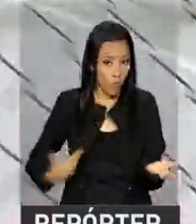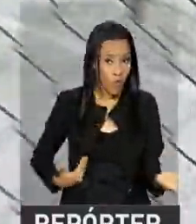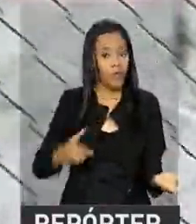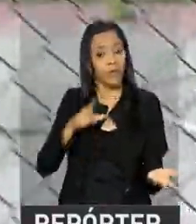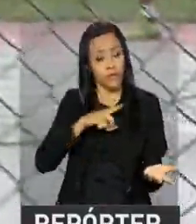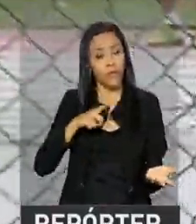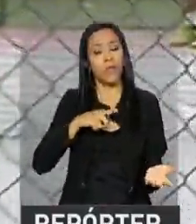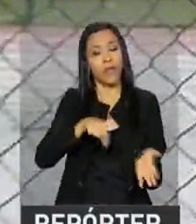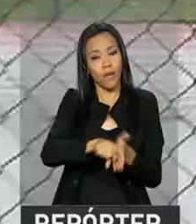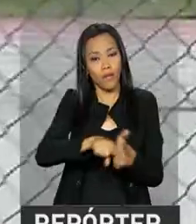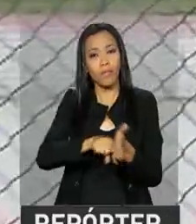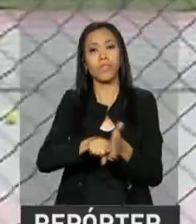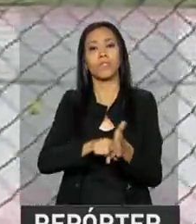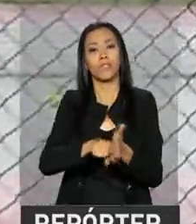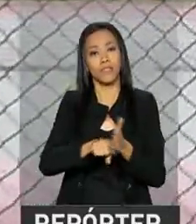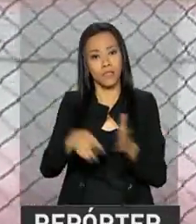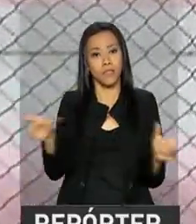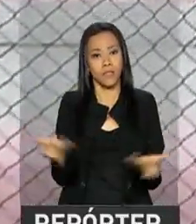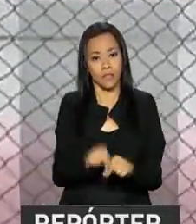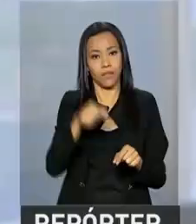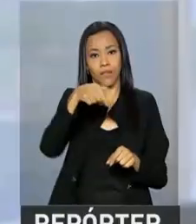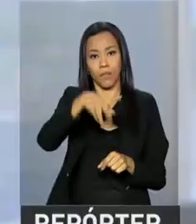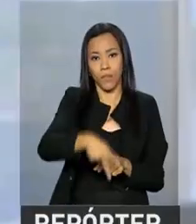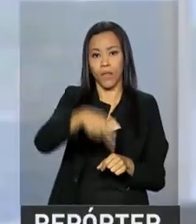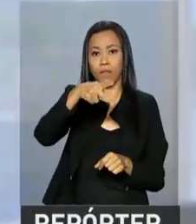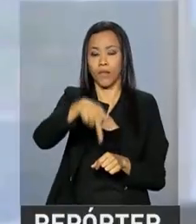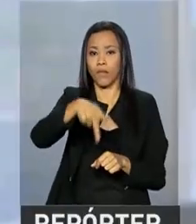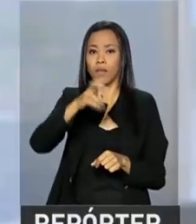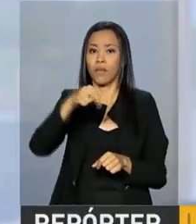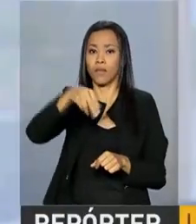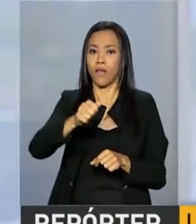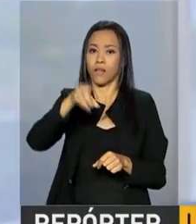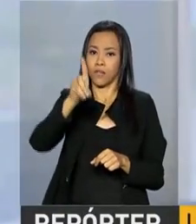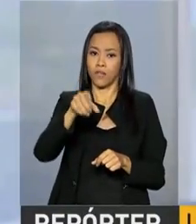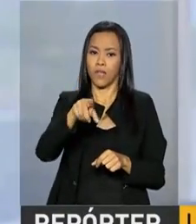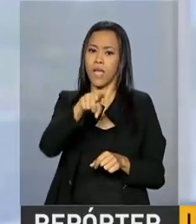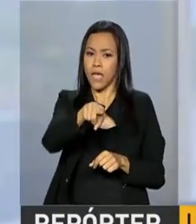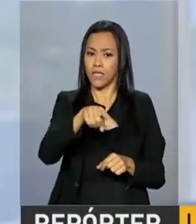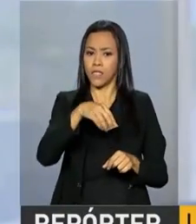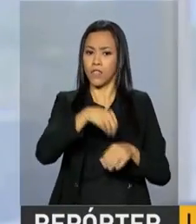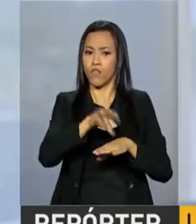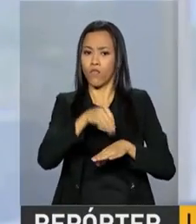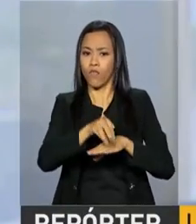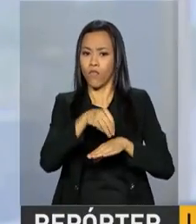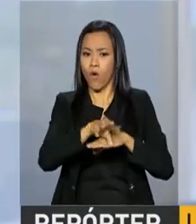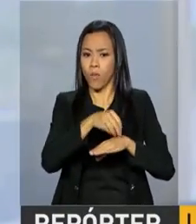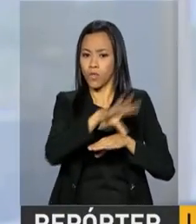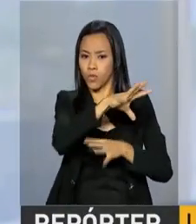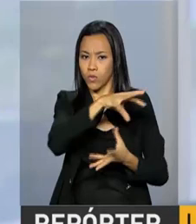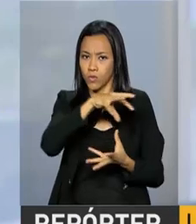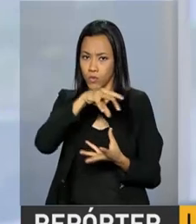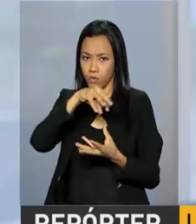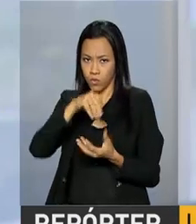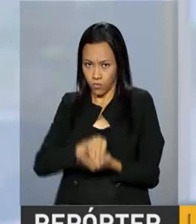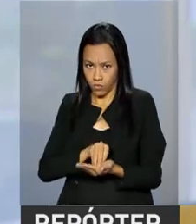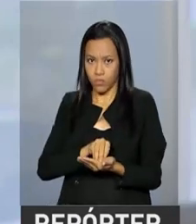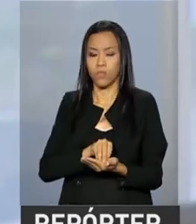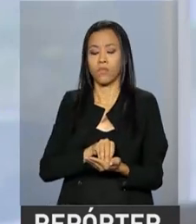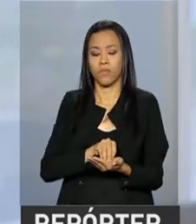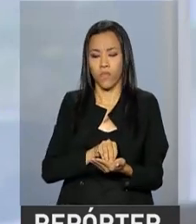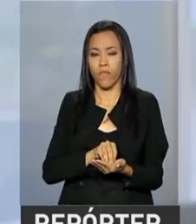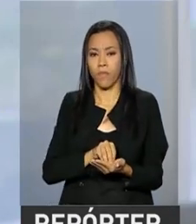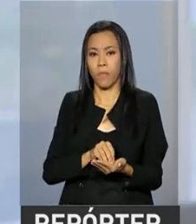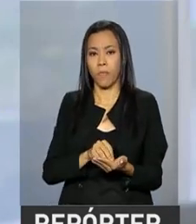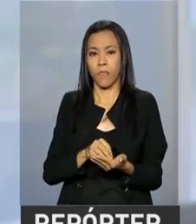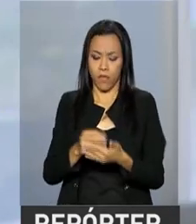os resultados da PIN sobre atividades físicas esses dados serão processados serão integrarão